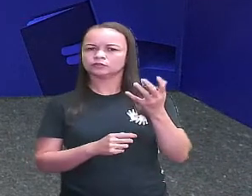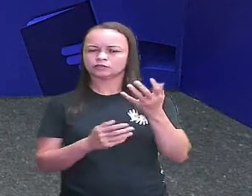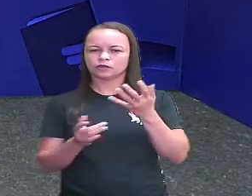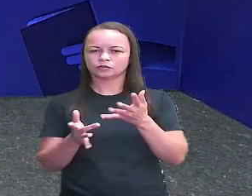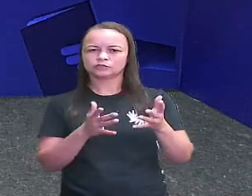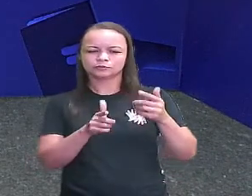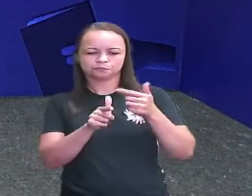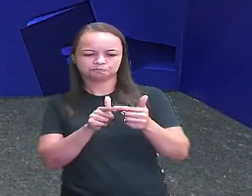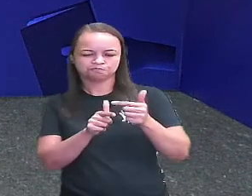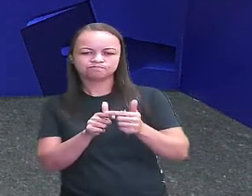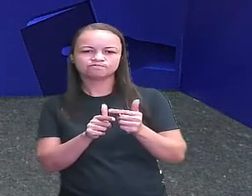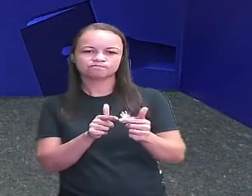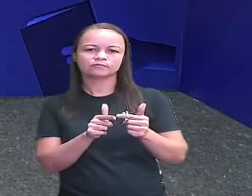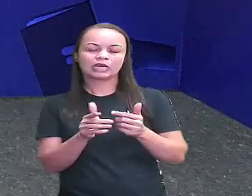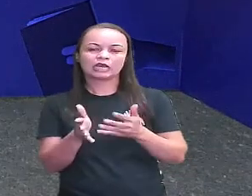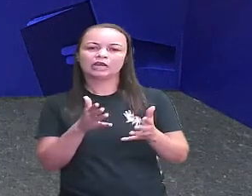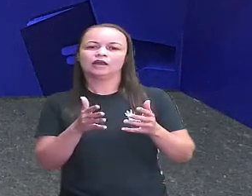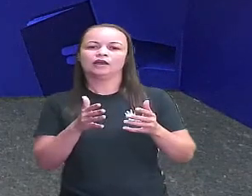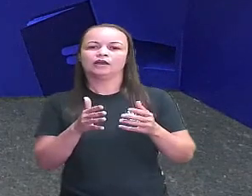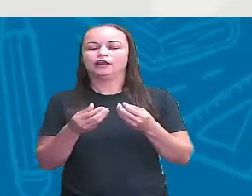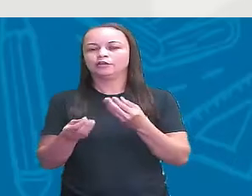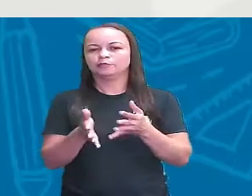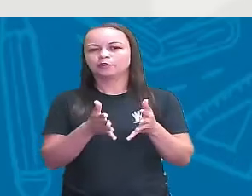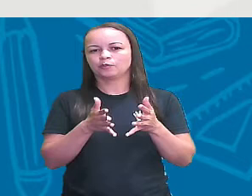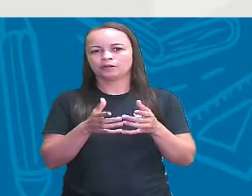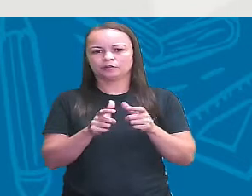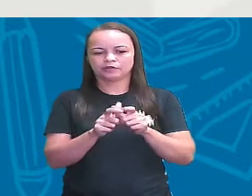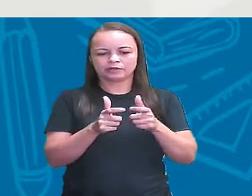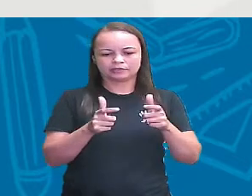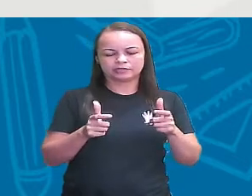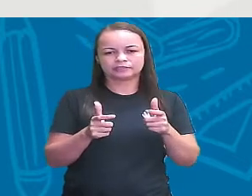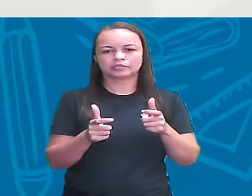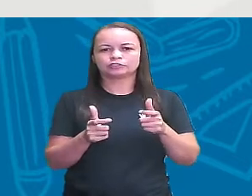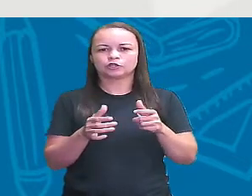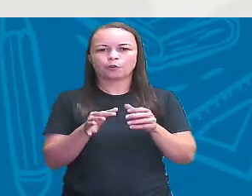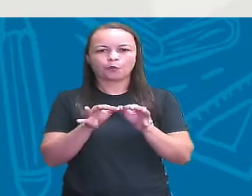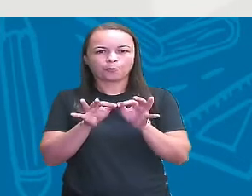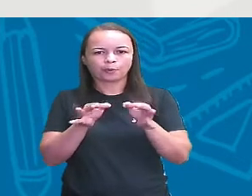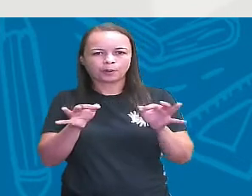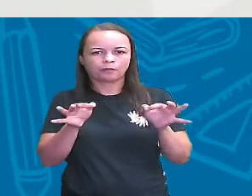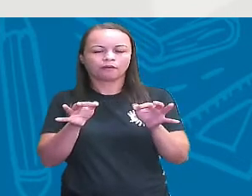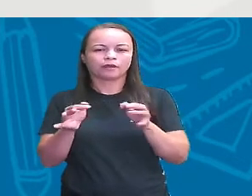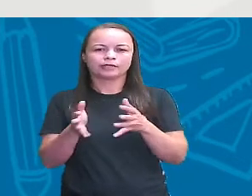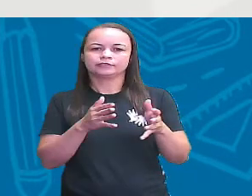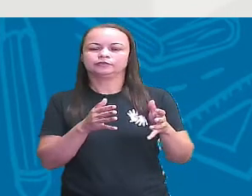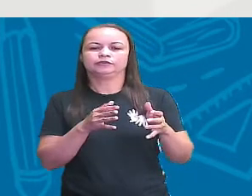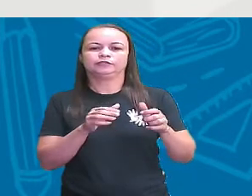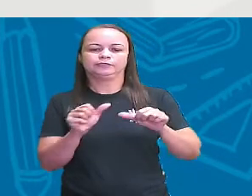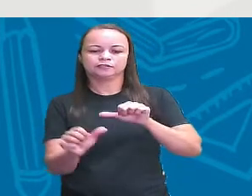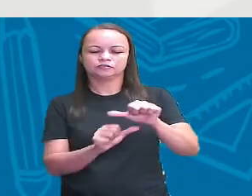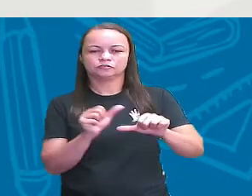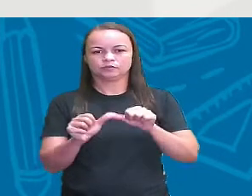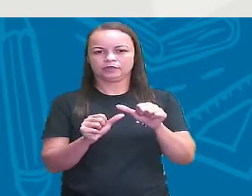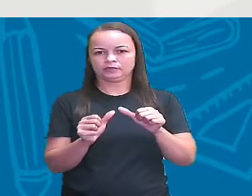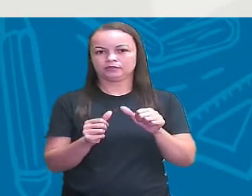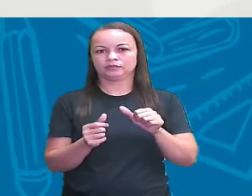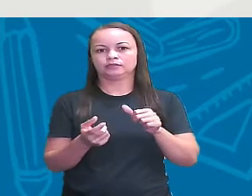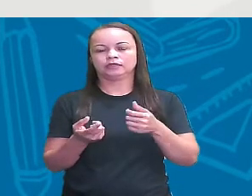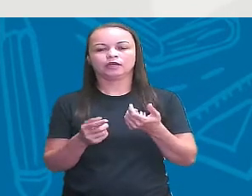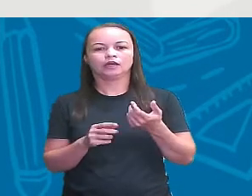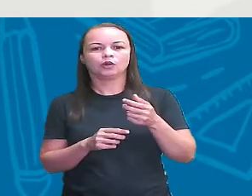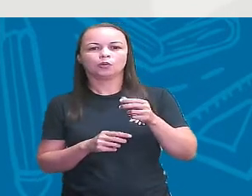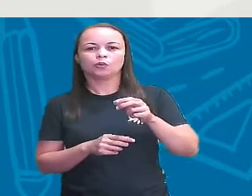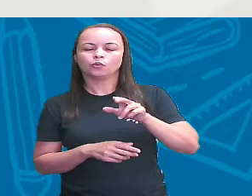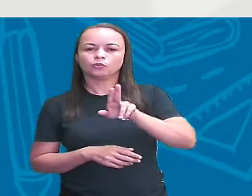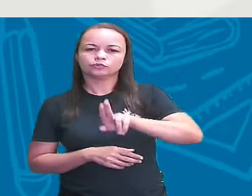situações, problemas envolvendo grandezas de comprimento, transformações entre unidades